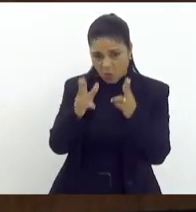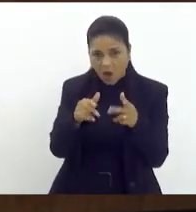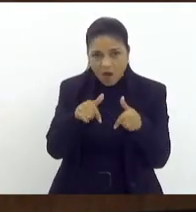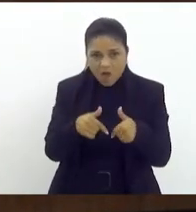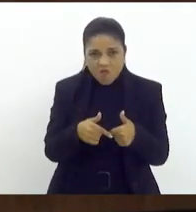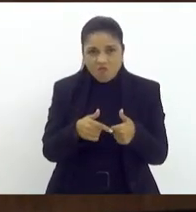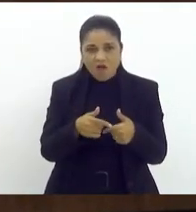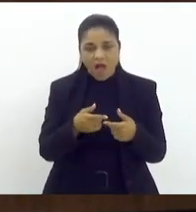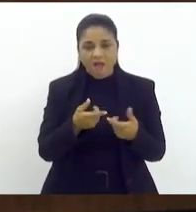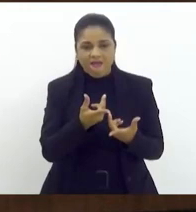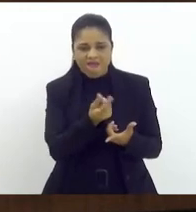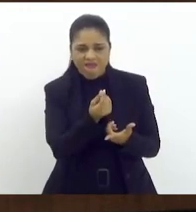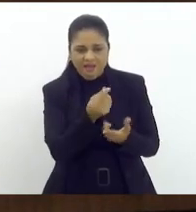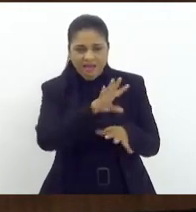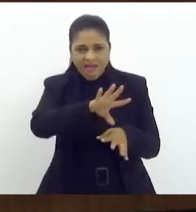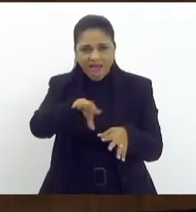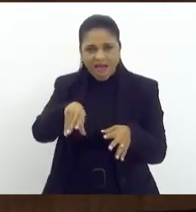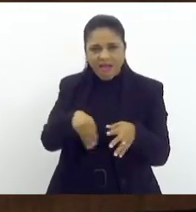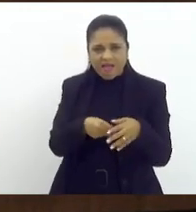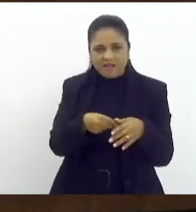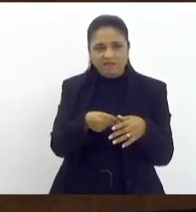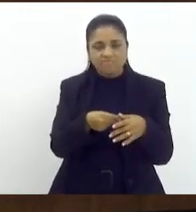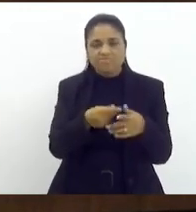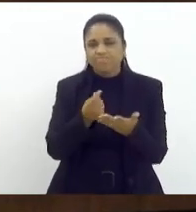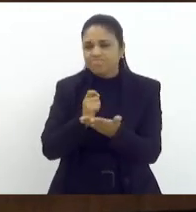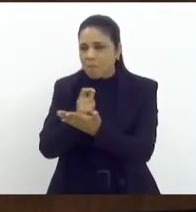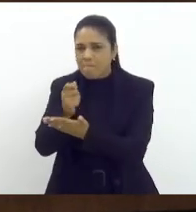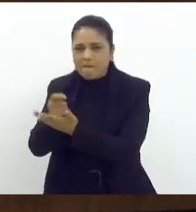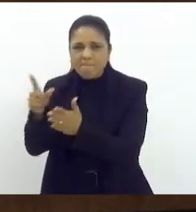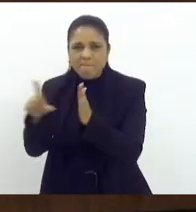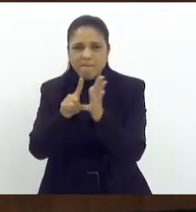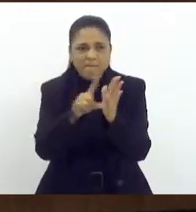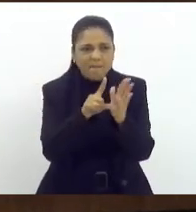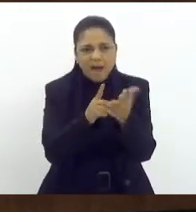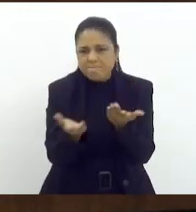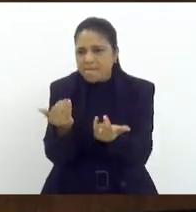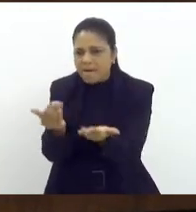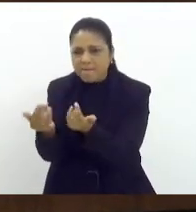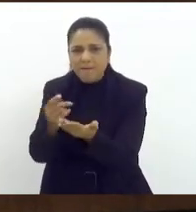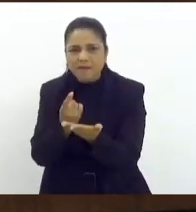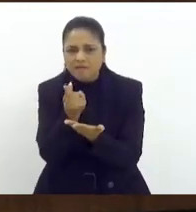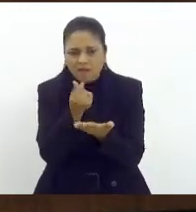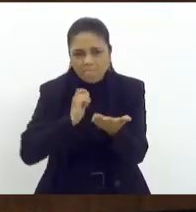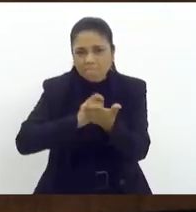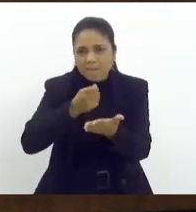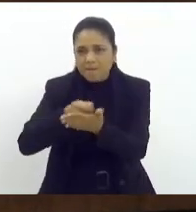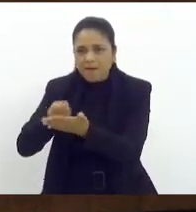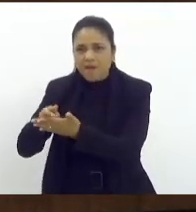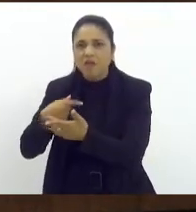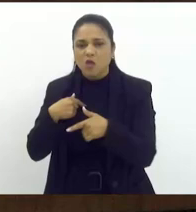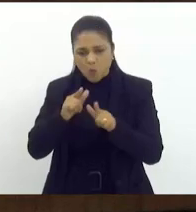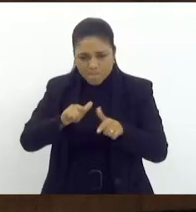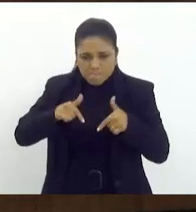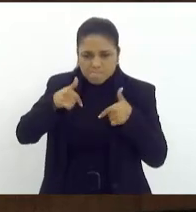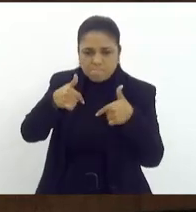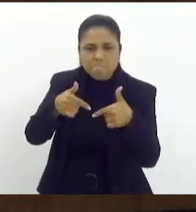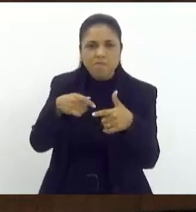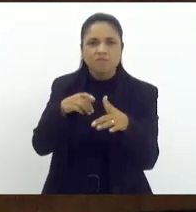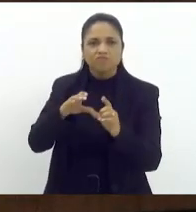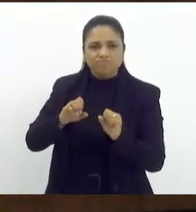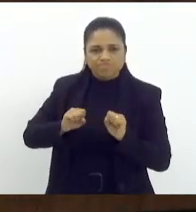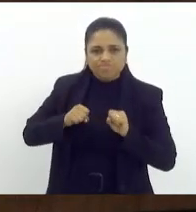extorquindo os Comerciantes ali do Pilar Aonde eu tô meio iniciativa de ir brigar e lutar por essa